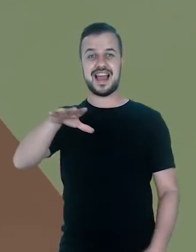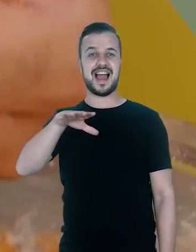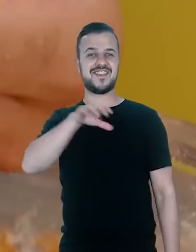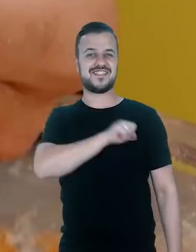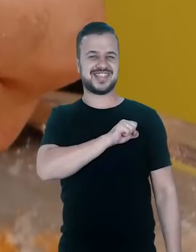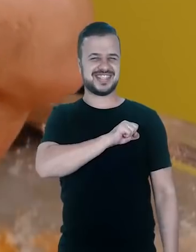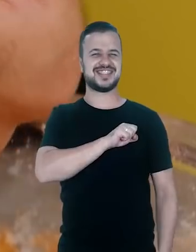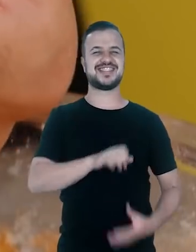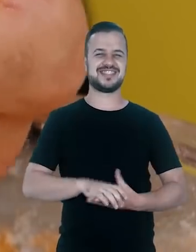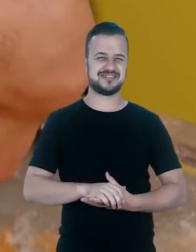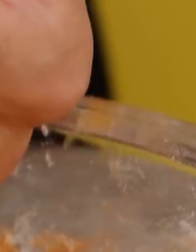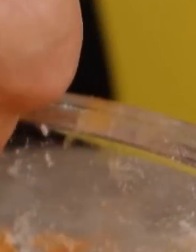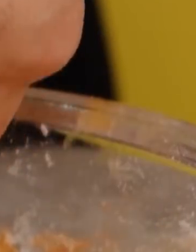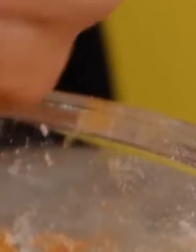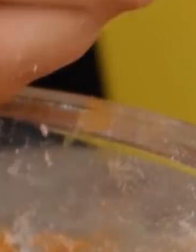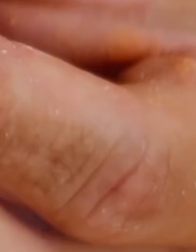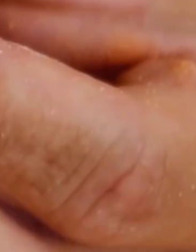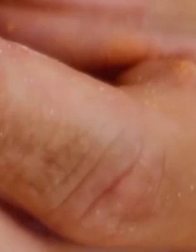amar.